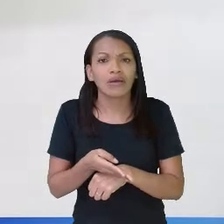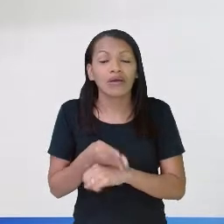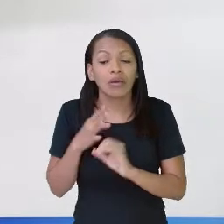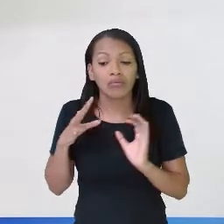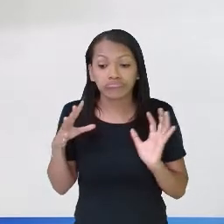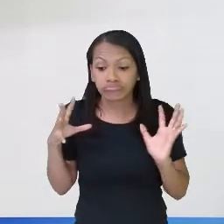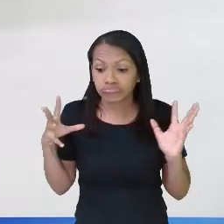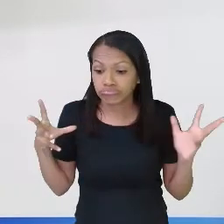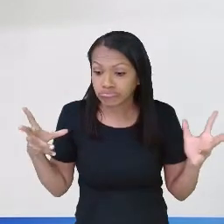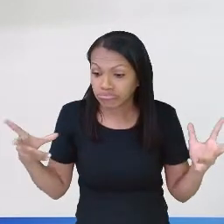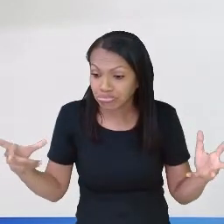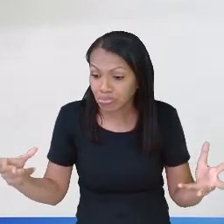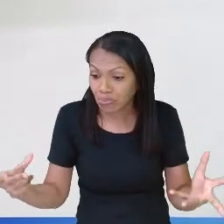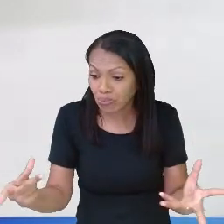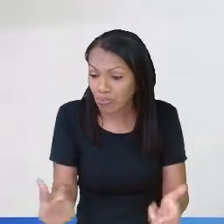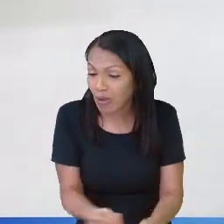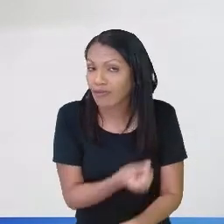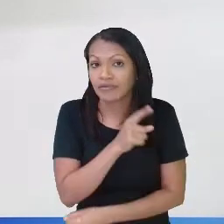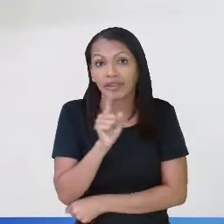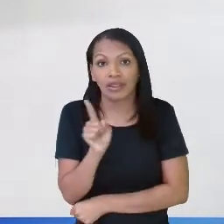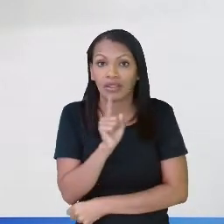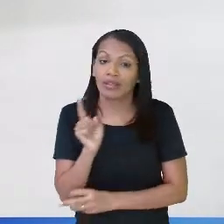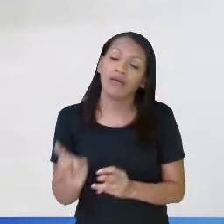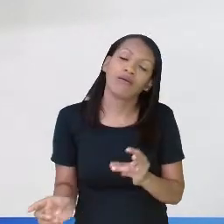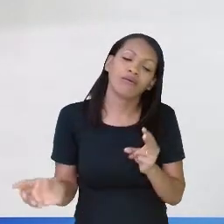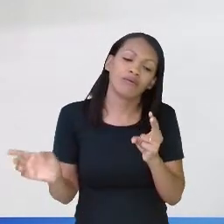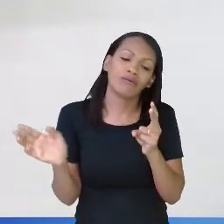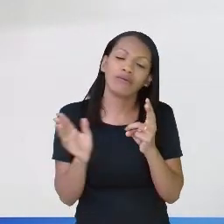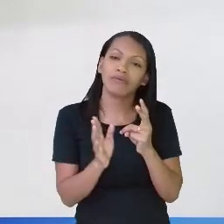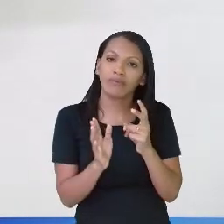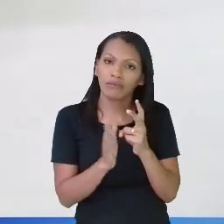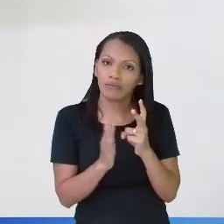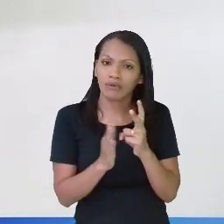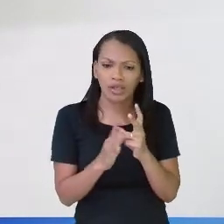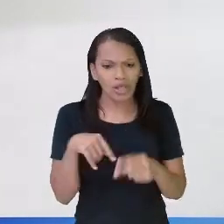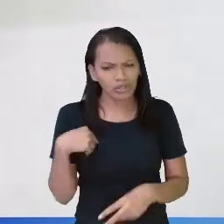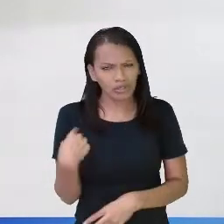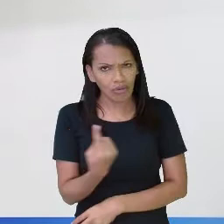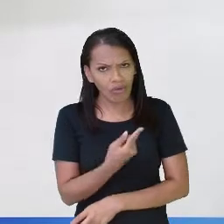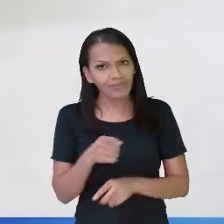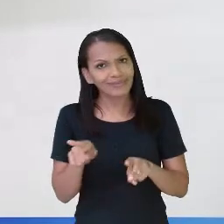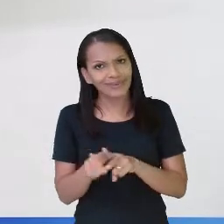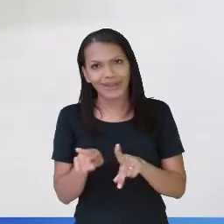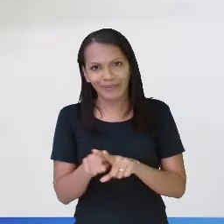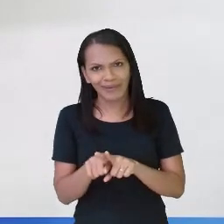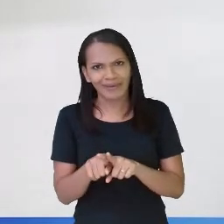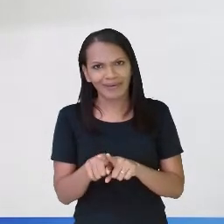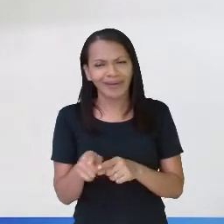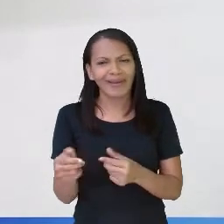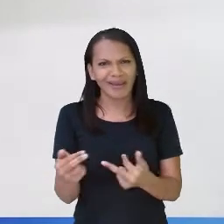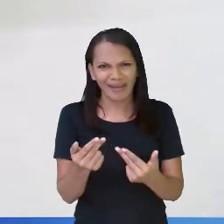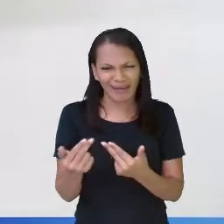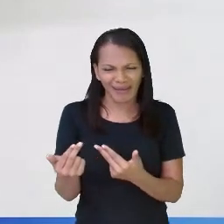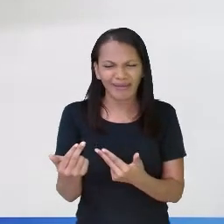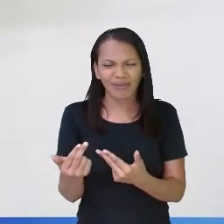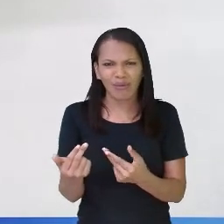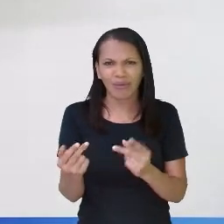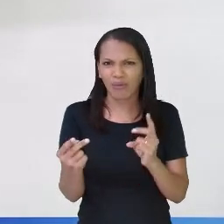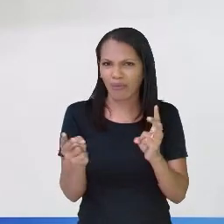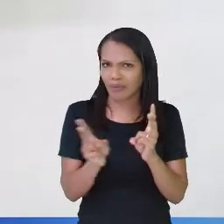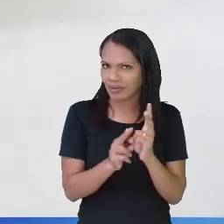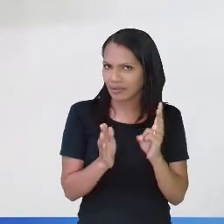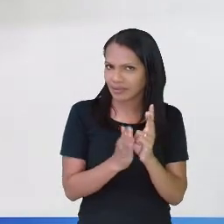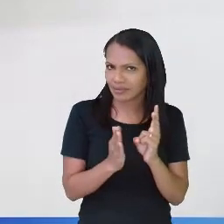não indígenas, tá certo assim? Nós somos não indígenas. Então, ela está falando com toda a sociedade, com todos. Por